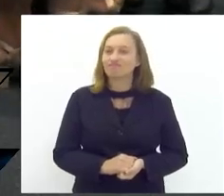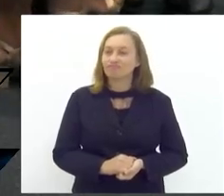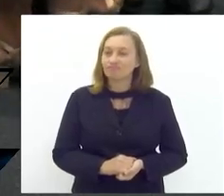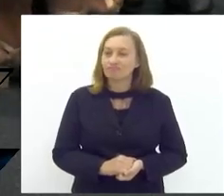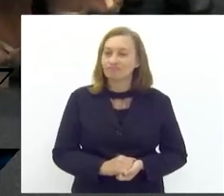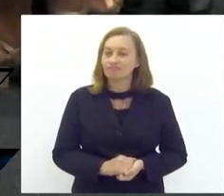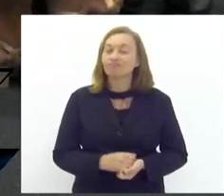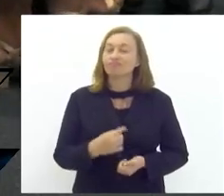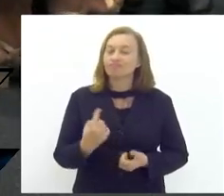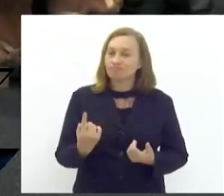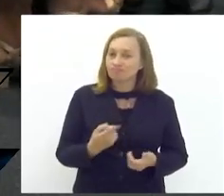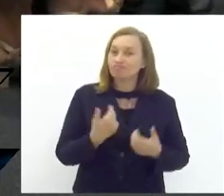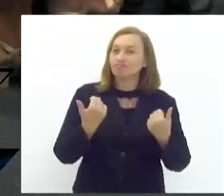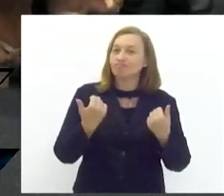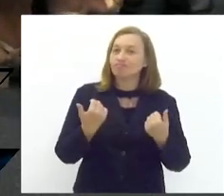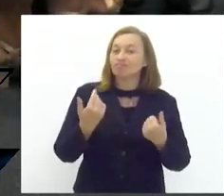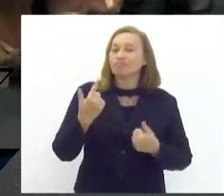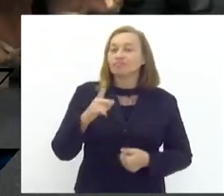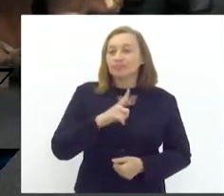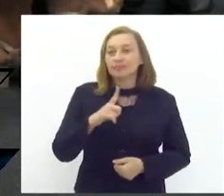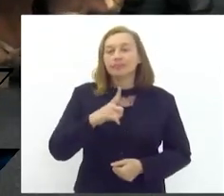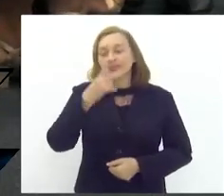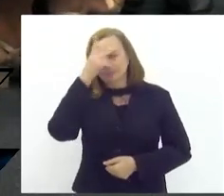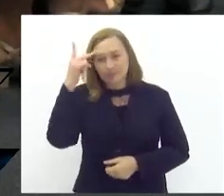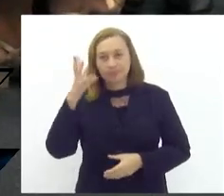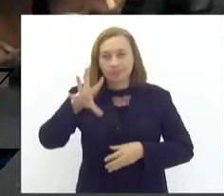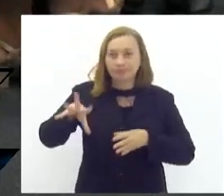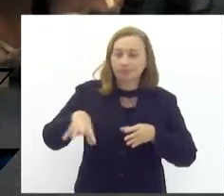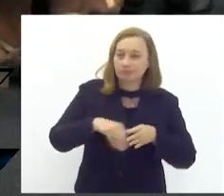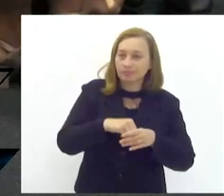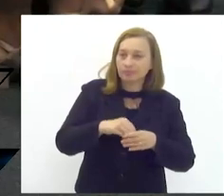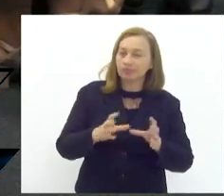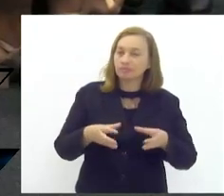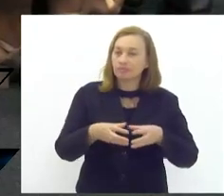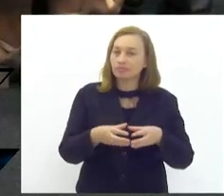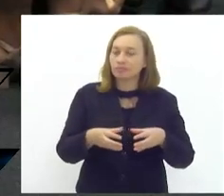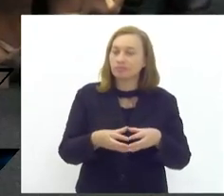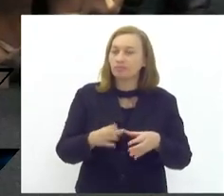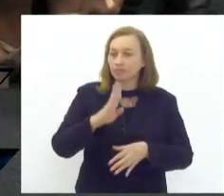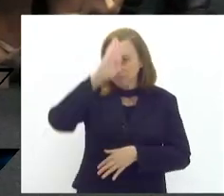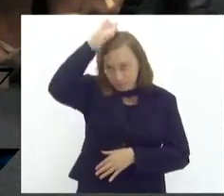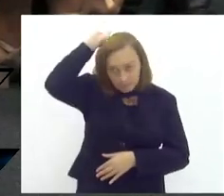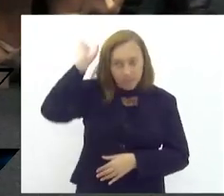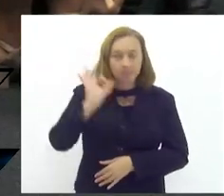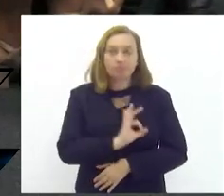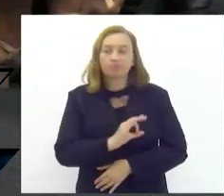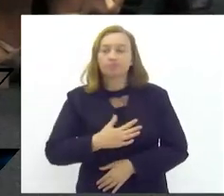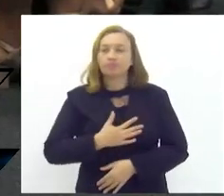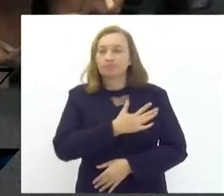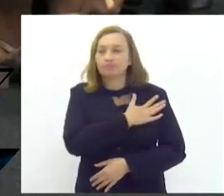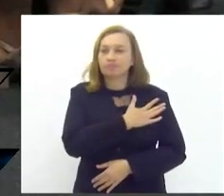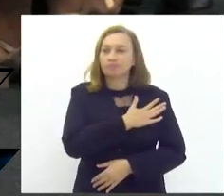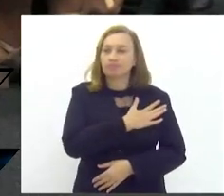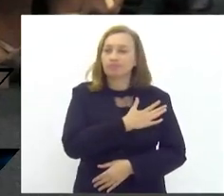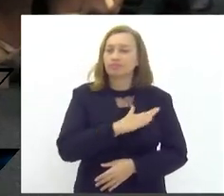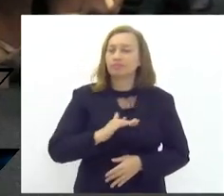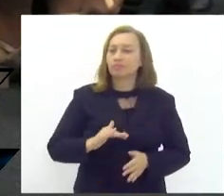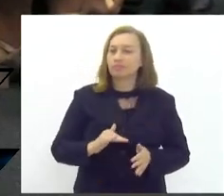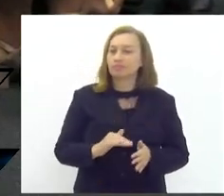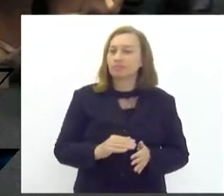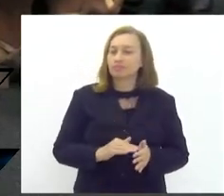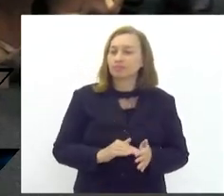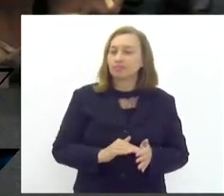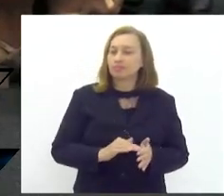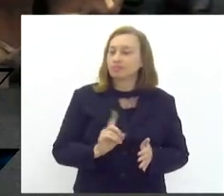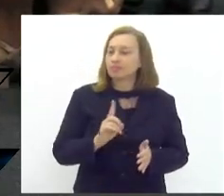nós temos pessoas dentro do corpo de bombeiros e da Polícia Militar que ficaram de fora do